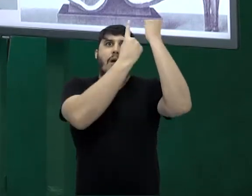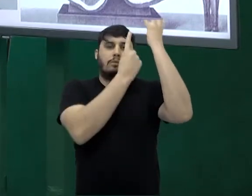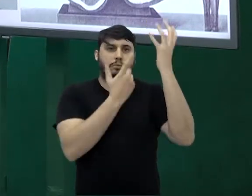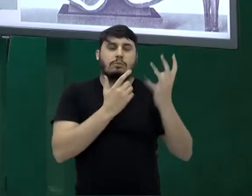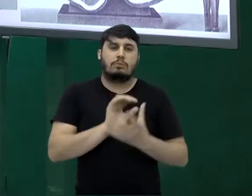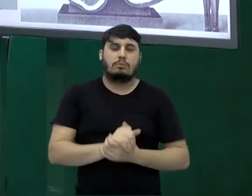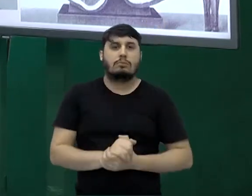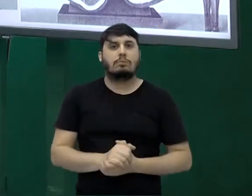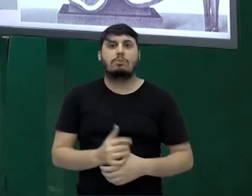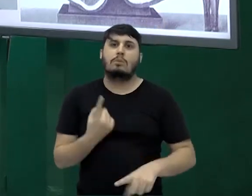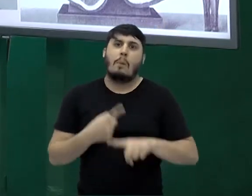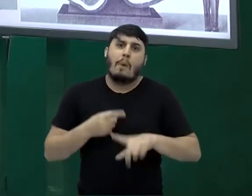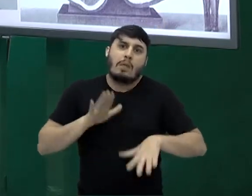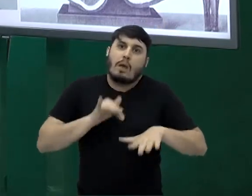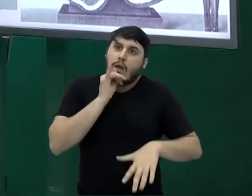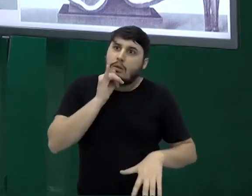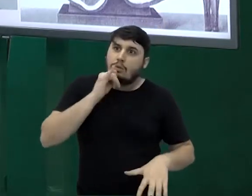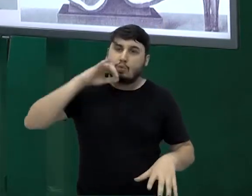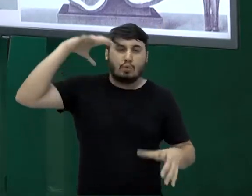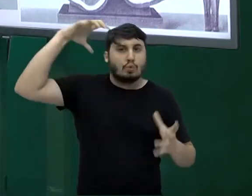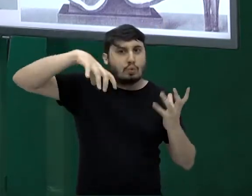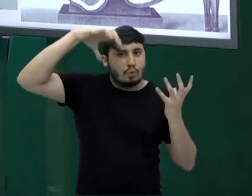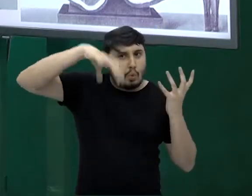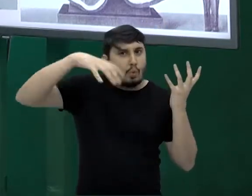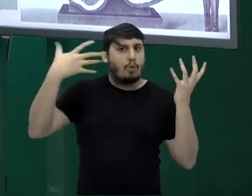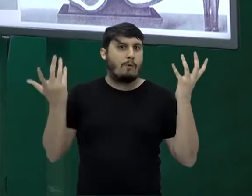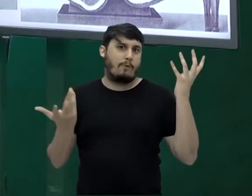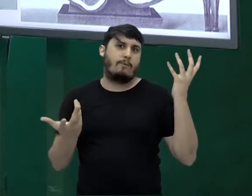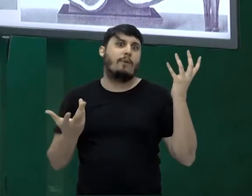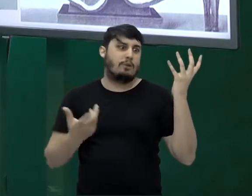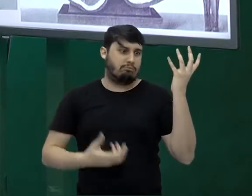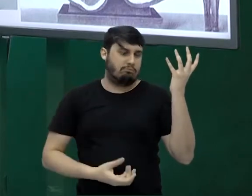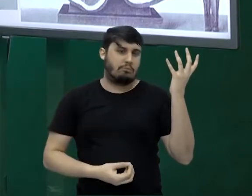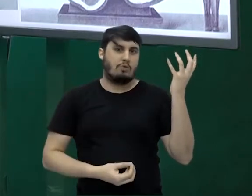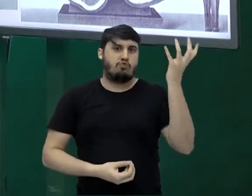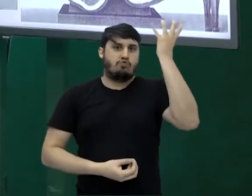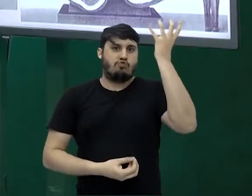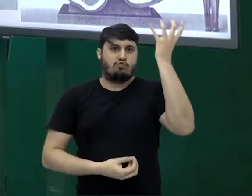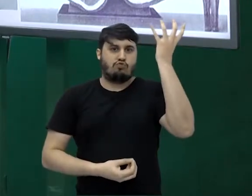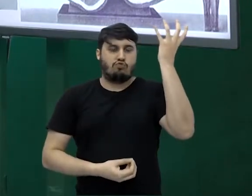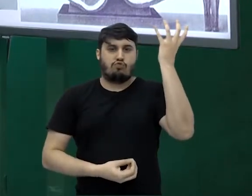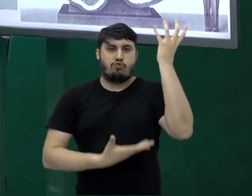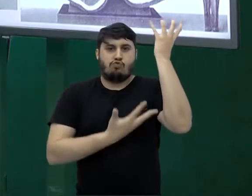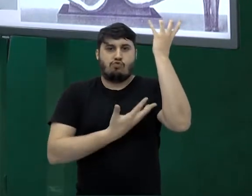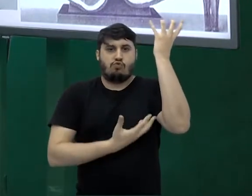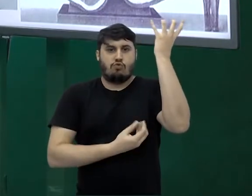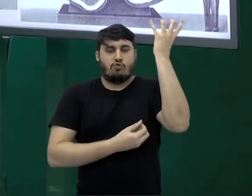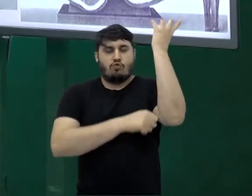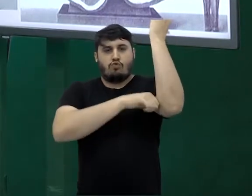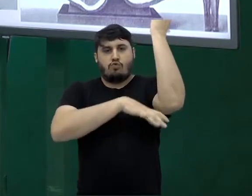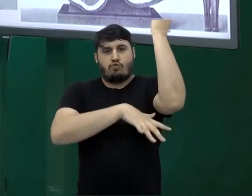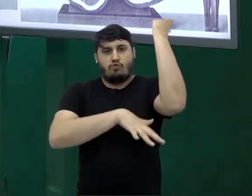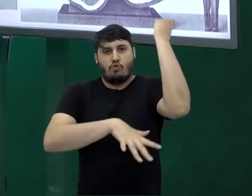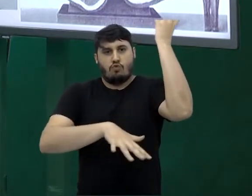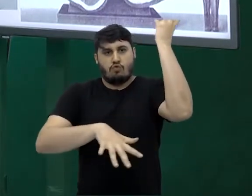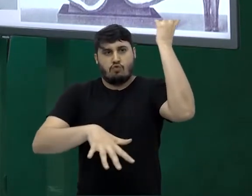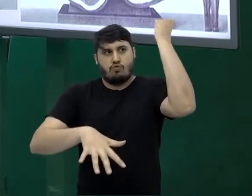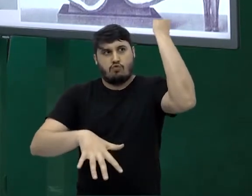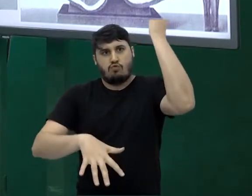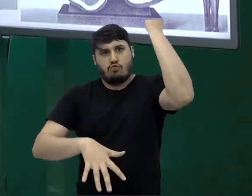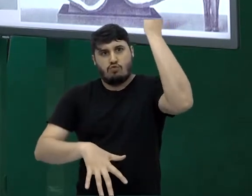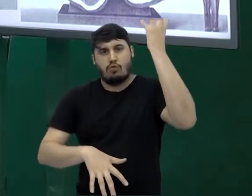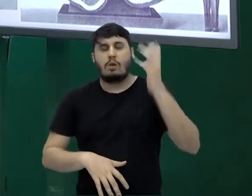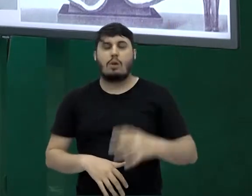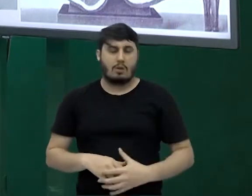né? Aumentou a umidade, pá, cresce. Então, você tem 1 anel de crescimento. Secou, segura um pouquinho. Ficou úmido, cresceu.